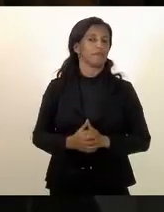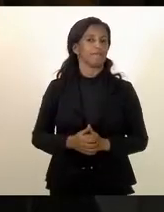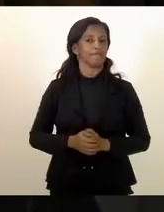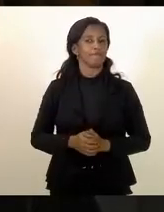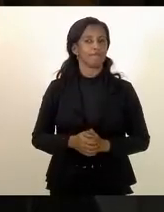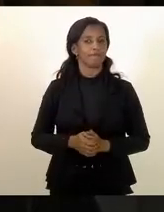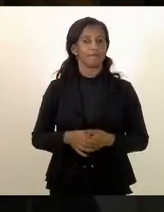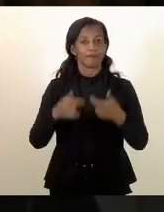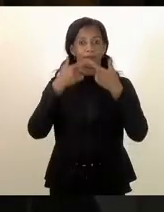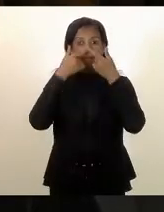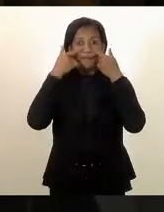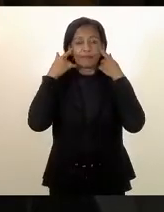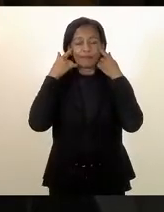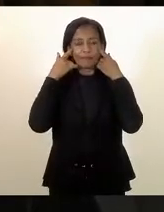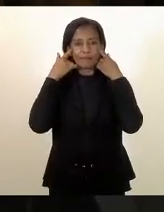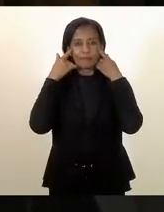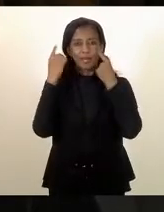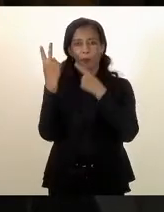é a máscara